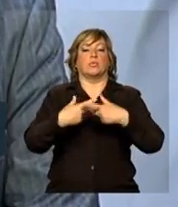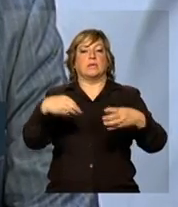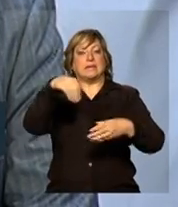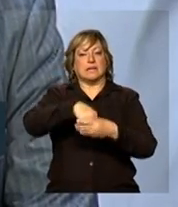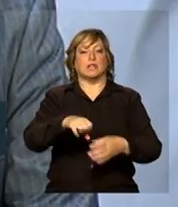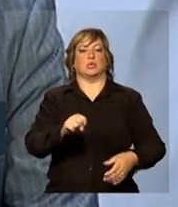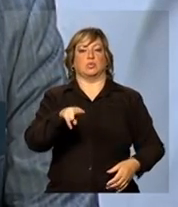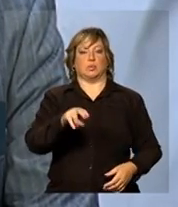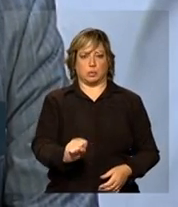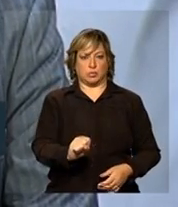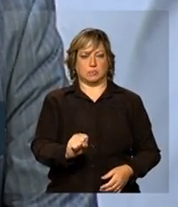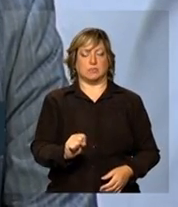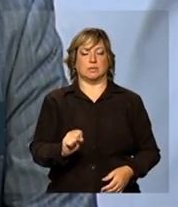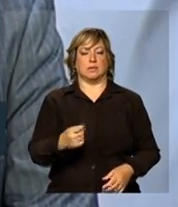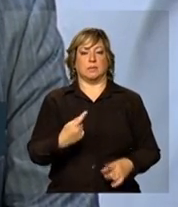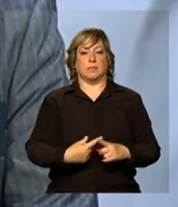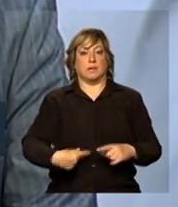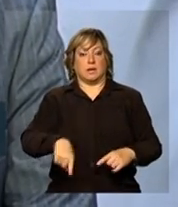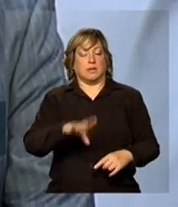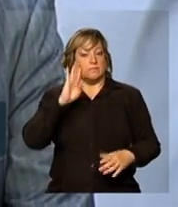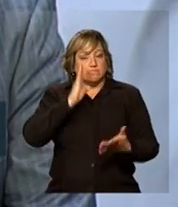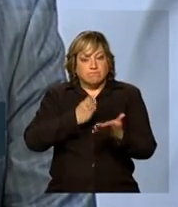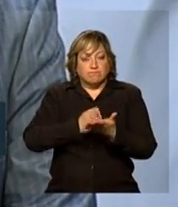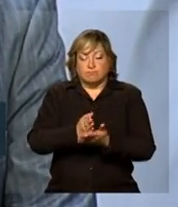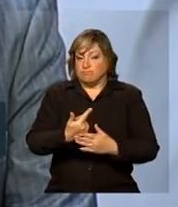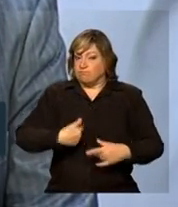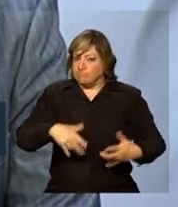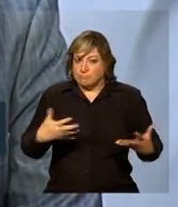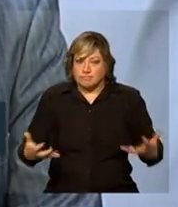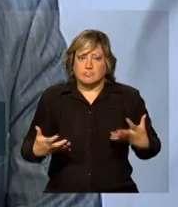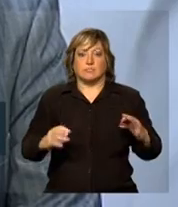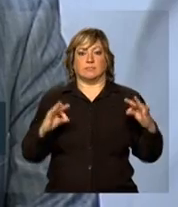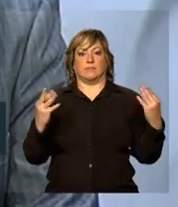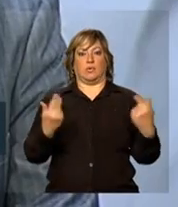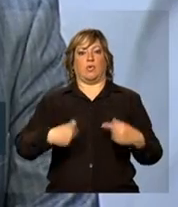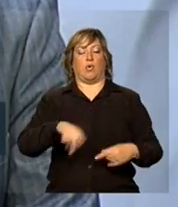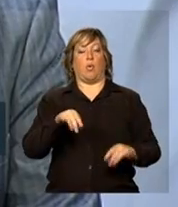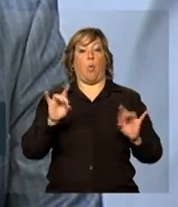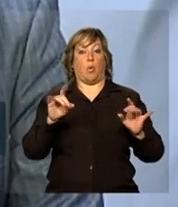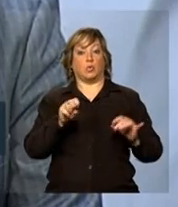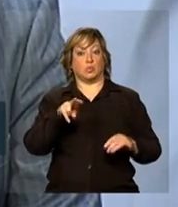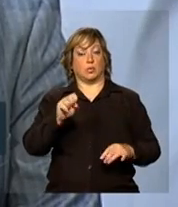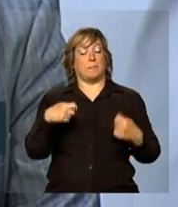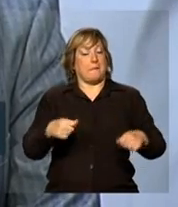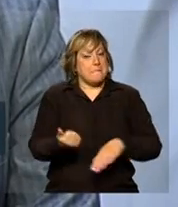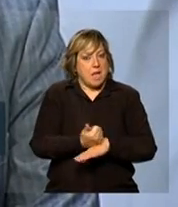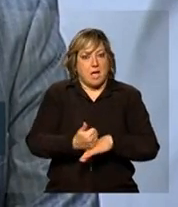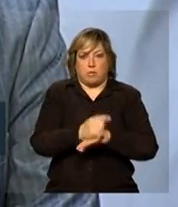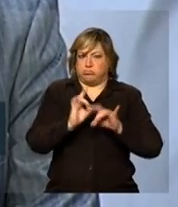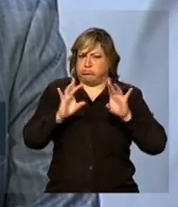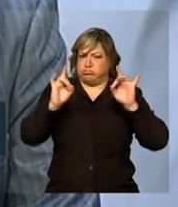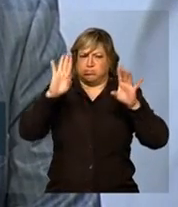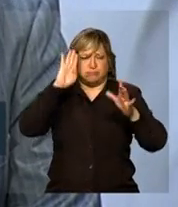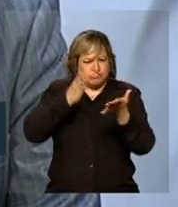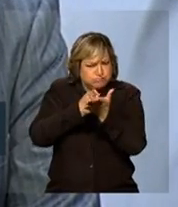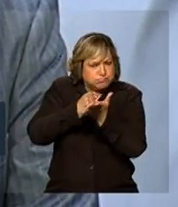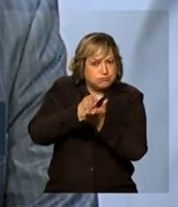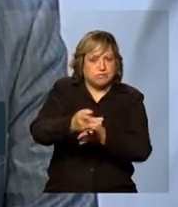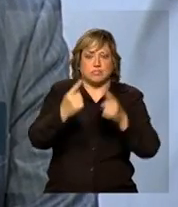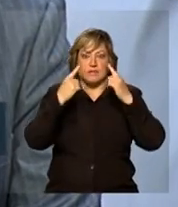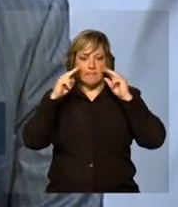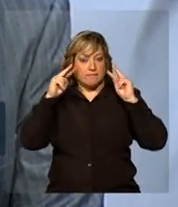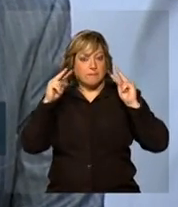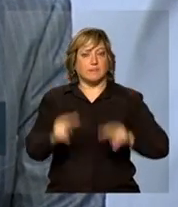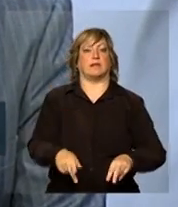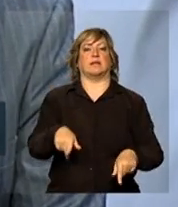de Saúde, com aquilo que tem que ser uma obsessão de todos nós, que é a qualidade no SUS. O SUS tem que ter a qualidade como obsessão, a qualidade do